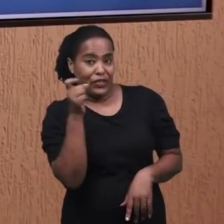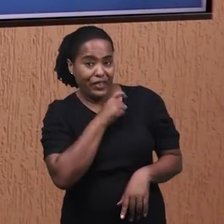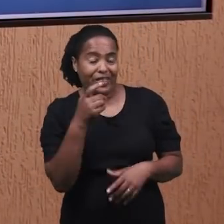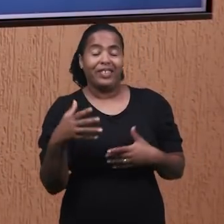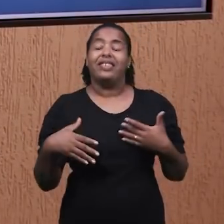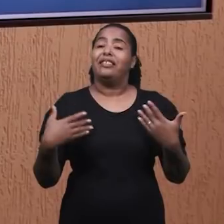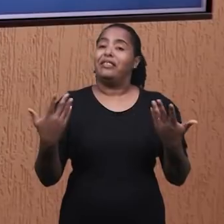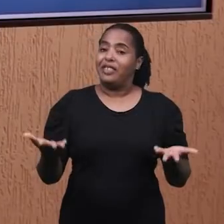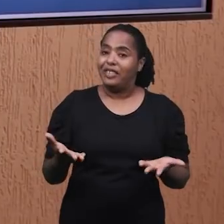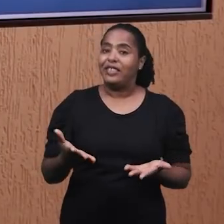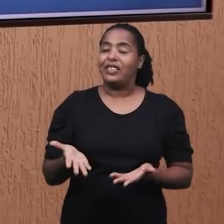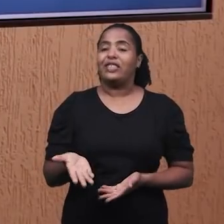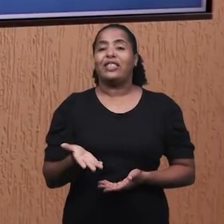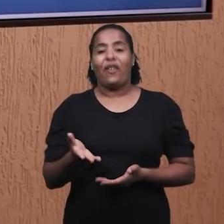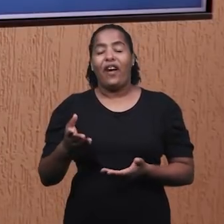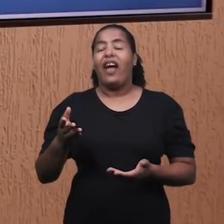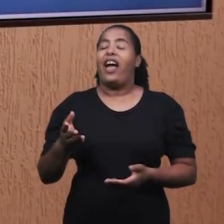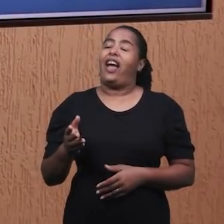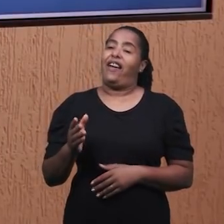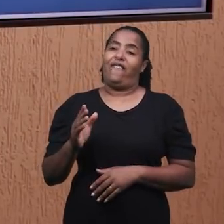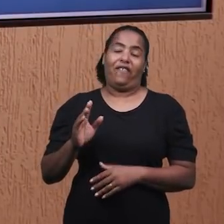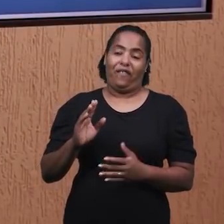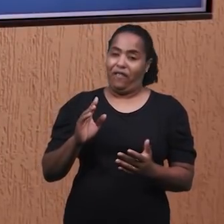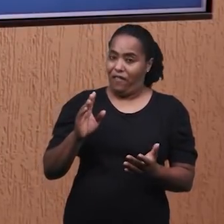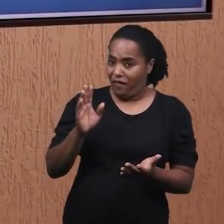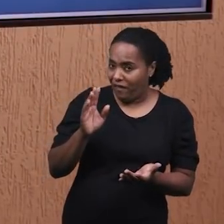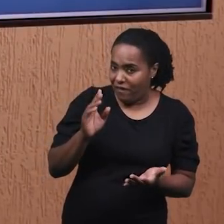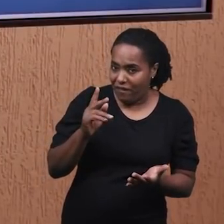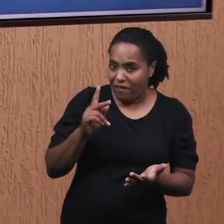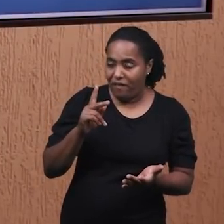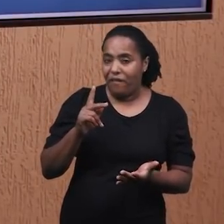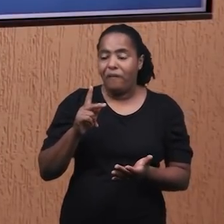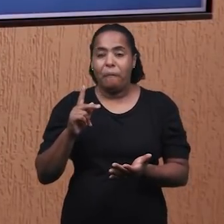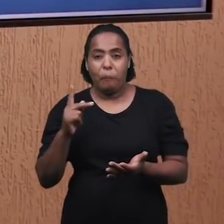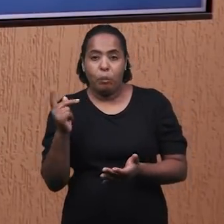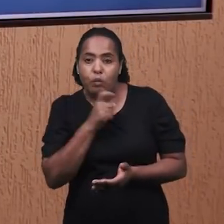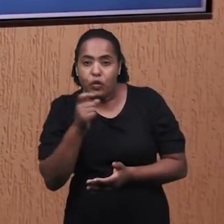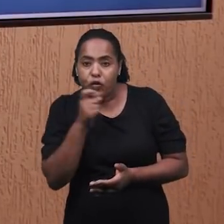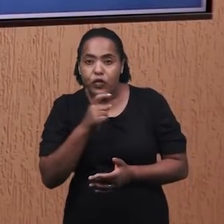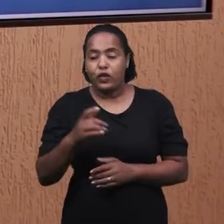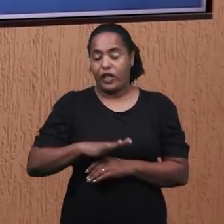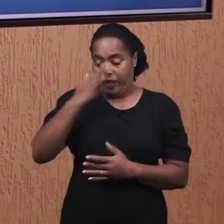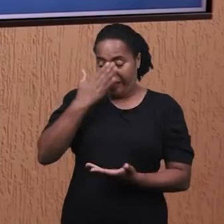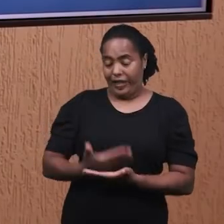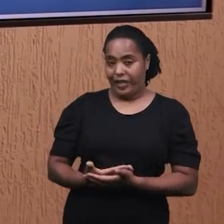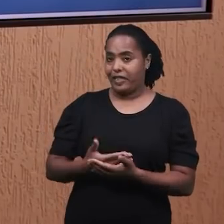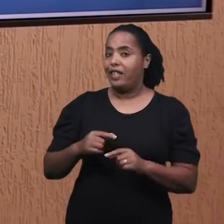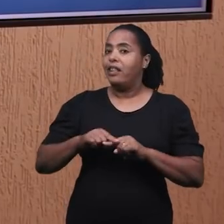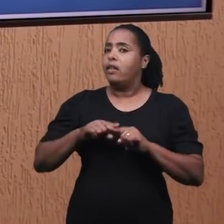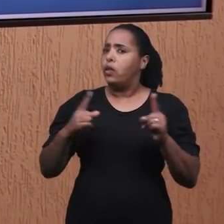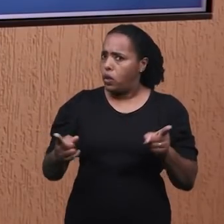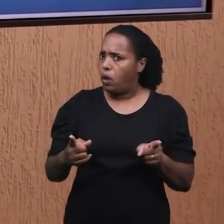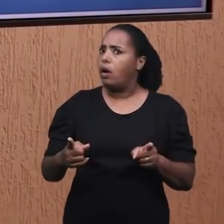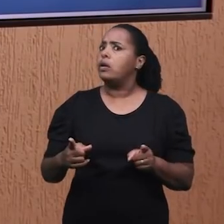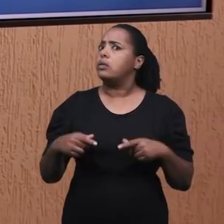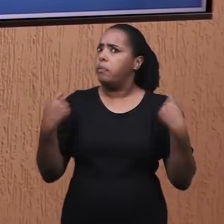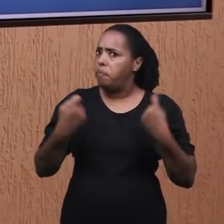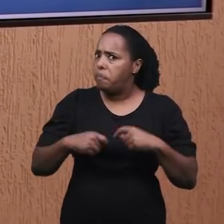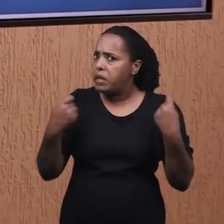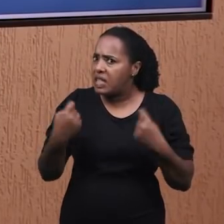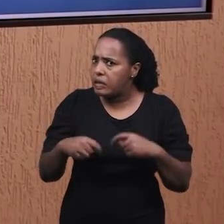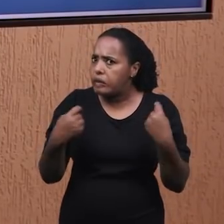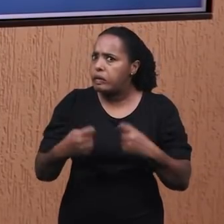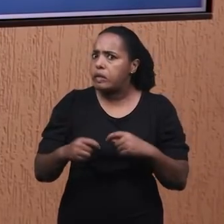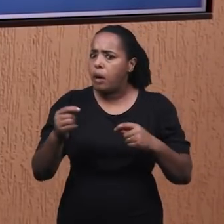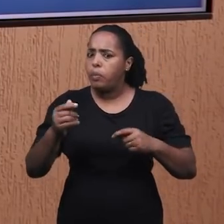mito, é uma falsa crença. E nós temos que ter cuidado em não cairmos nessas falsas